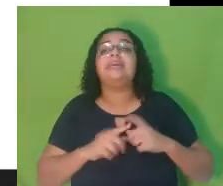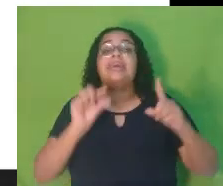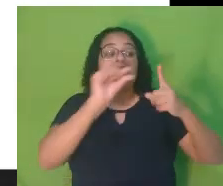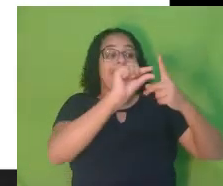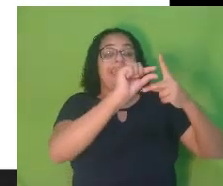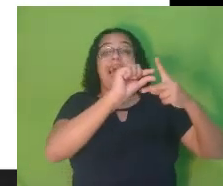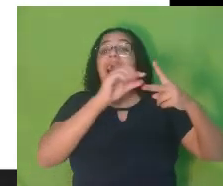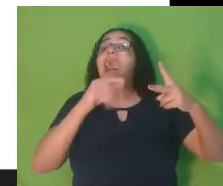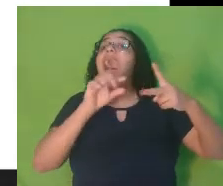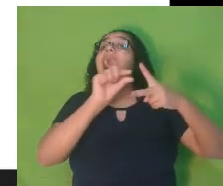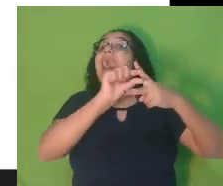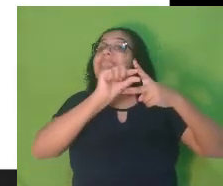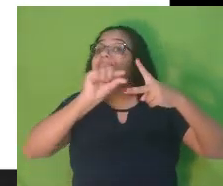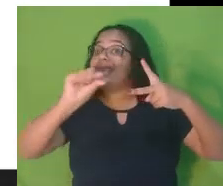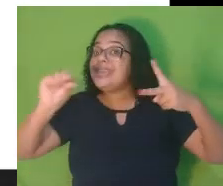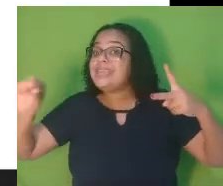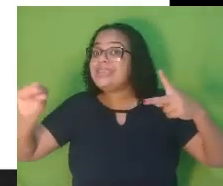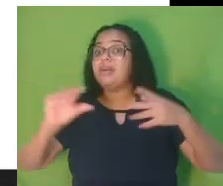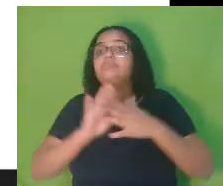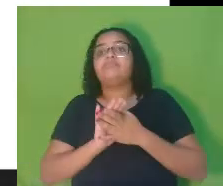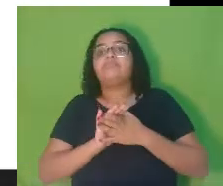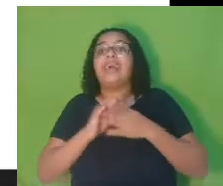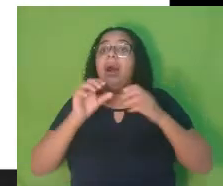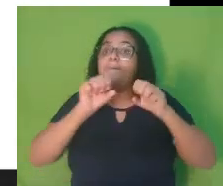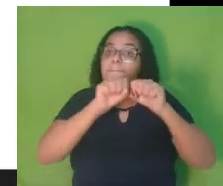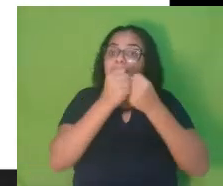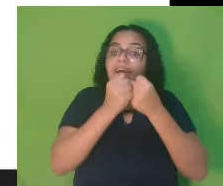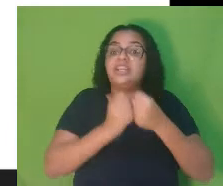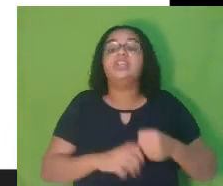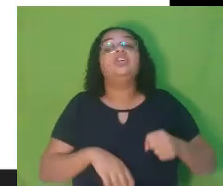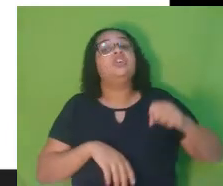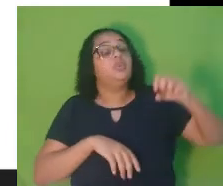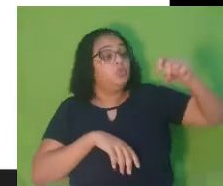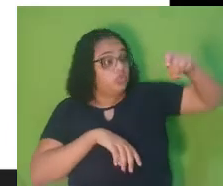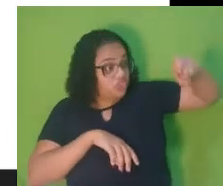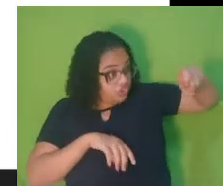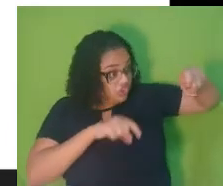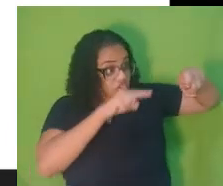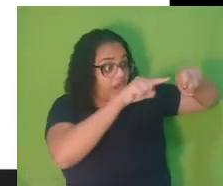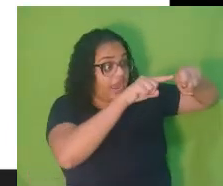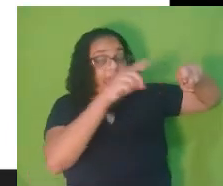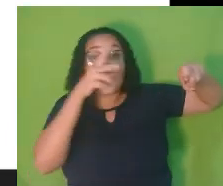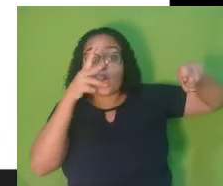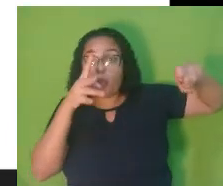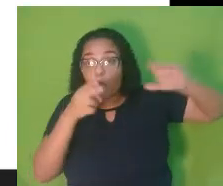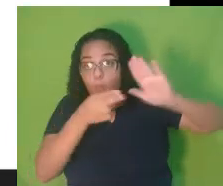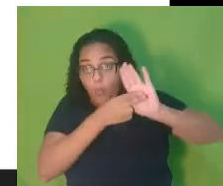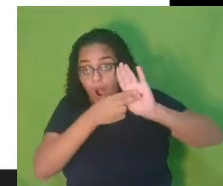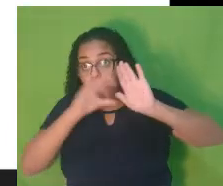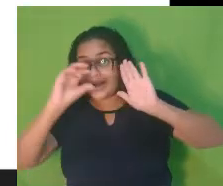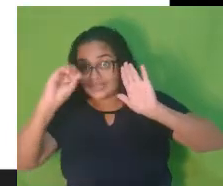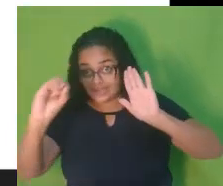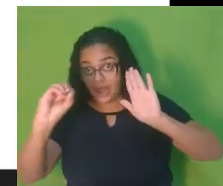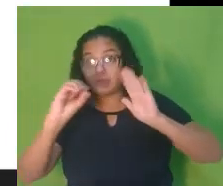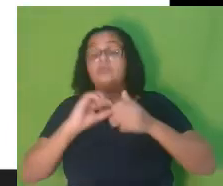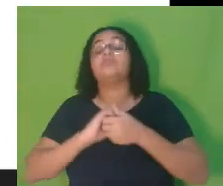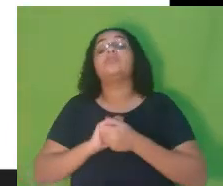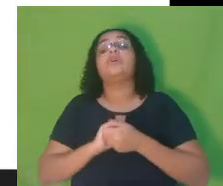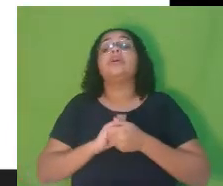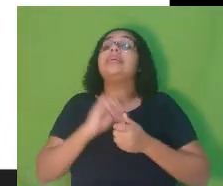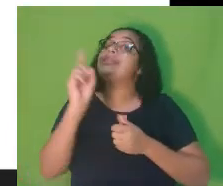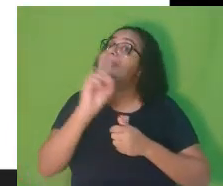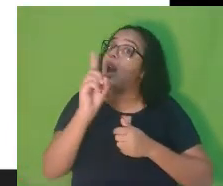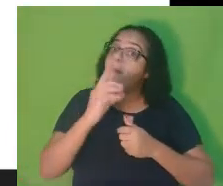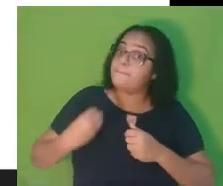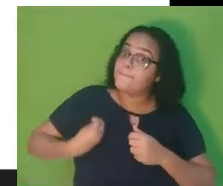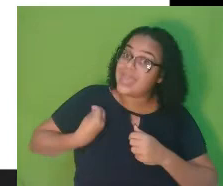a linha se rompe é exatamente no x igual a 0. E repara, o x igual a